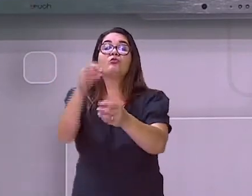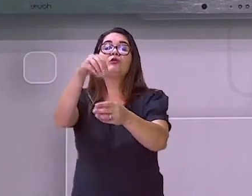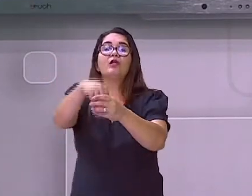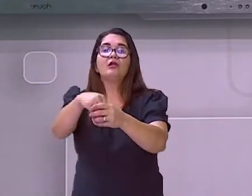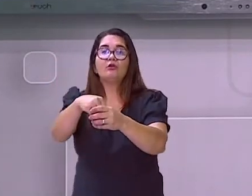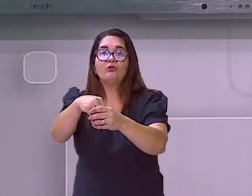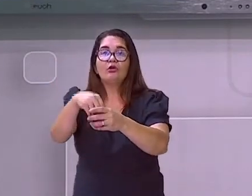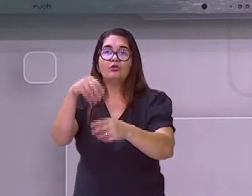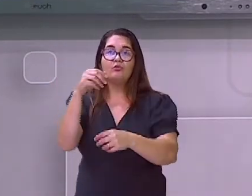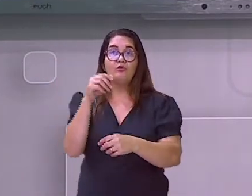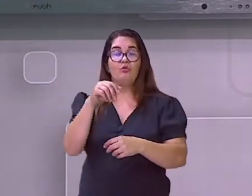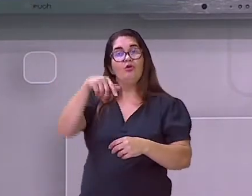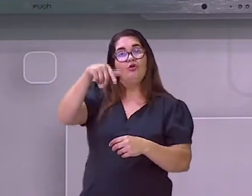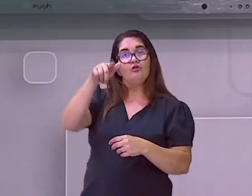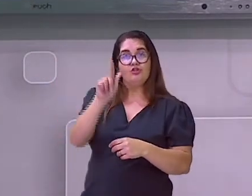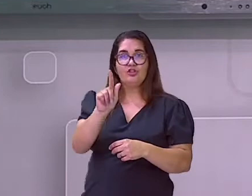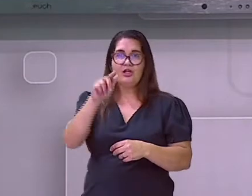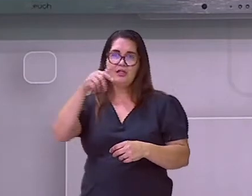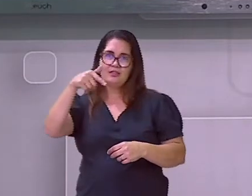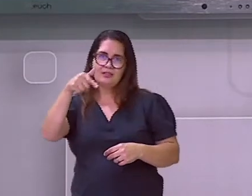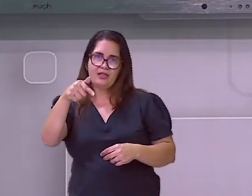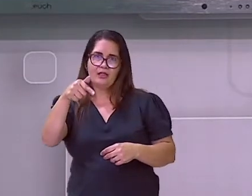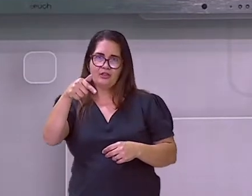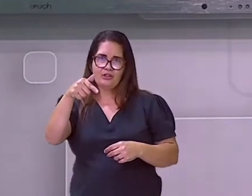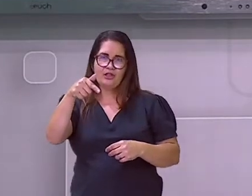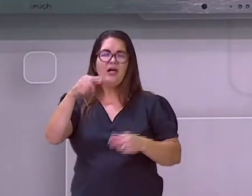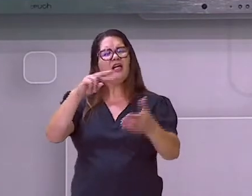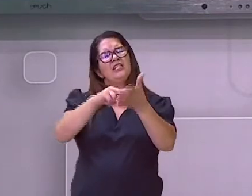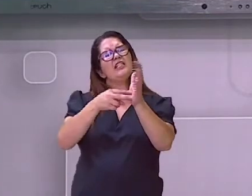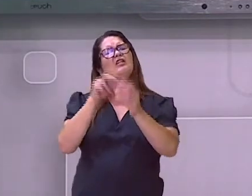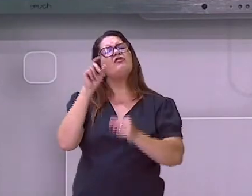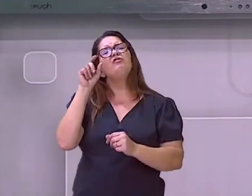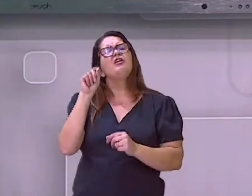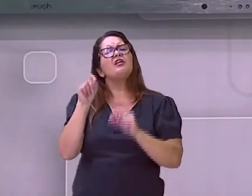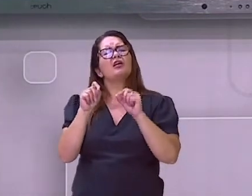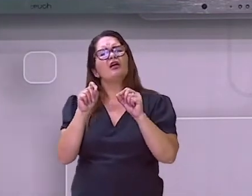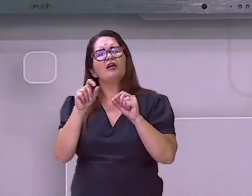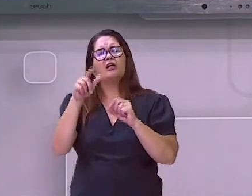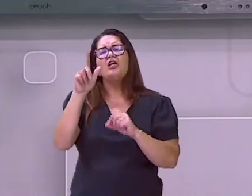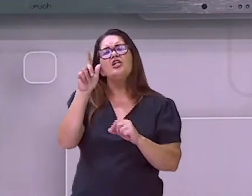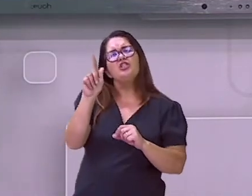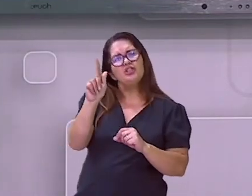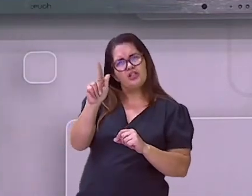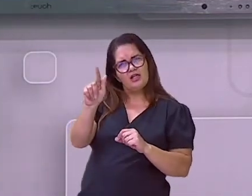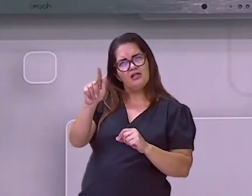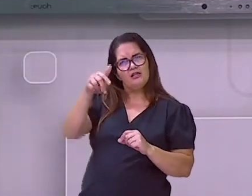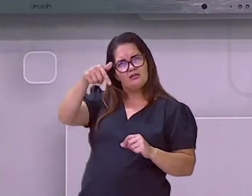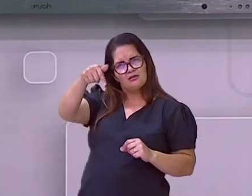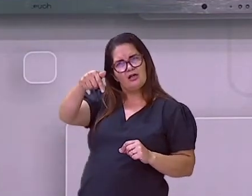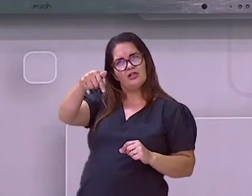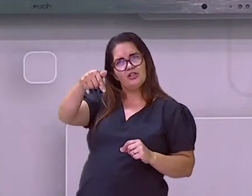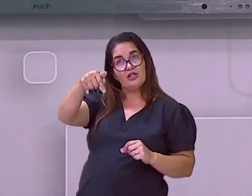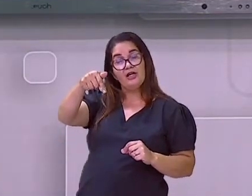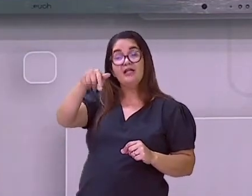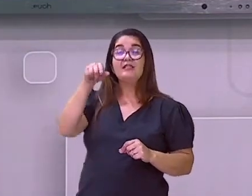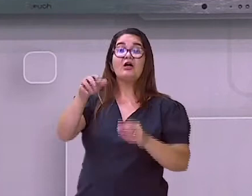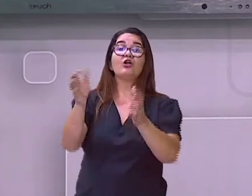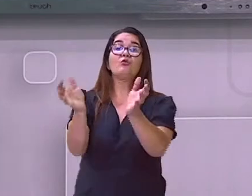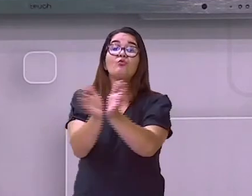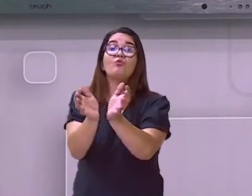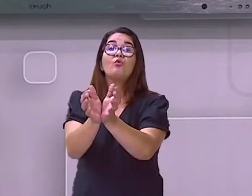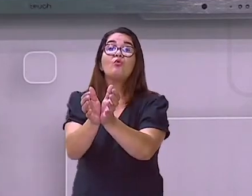certo? Às vezes nós falamos muito na hegemonia norte-americana e esquecemos da importância